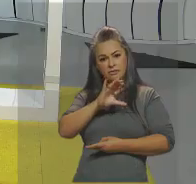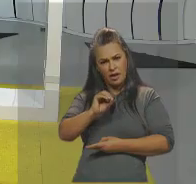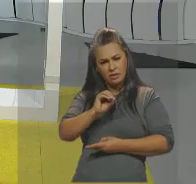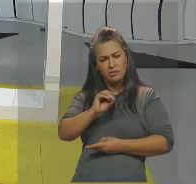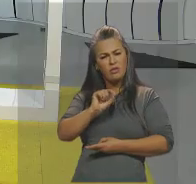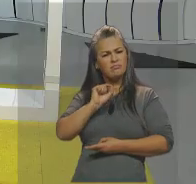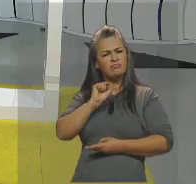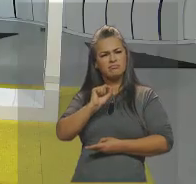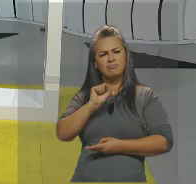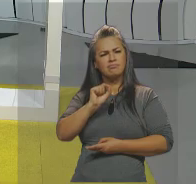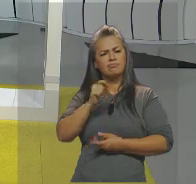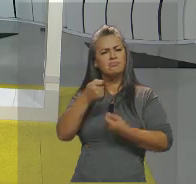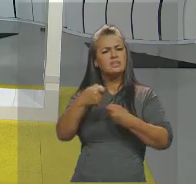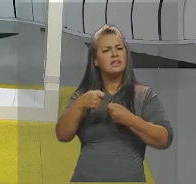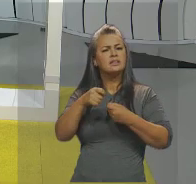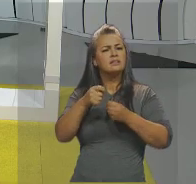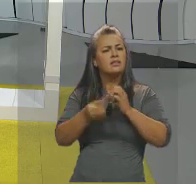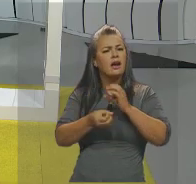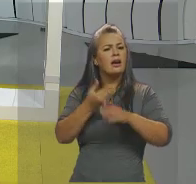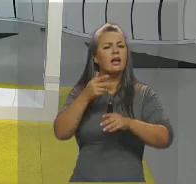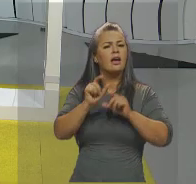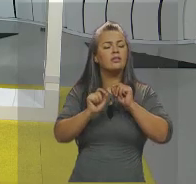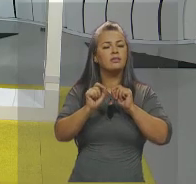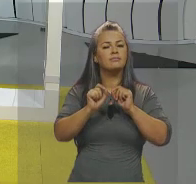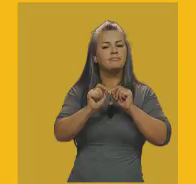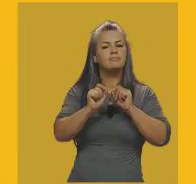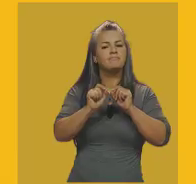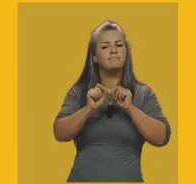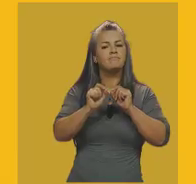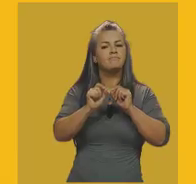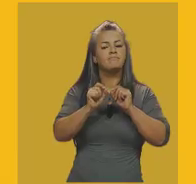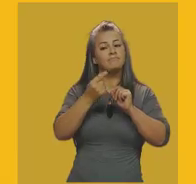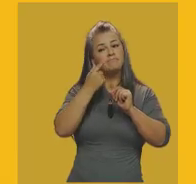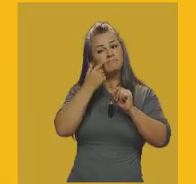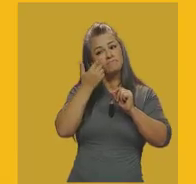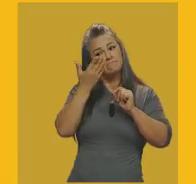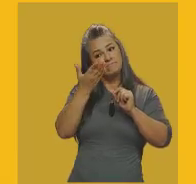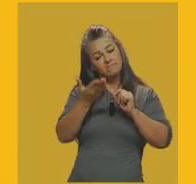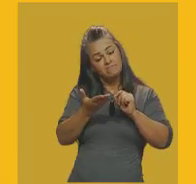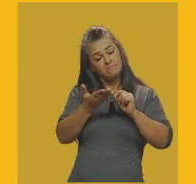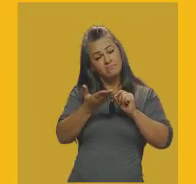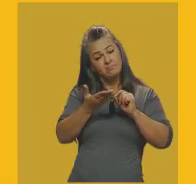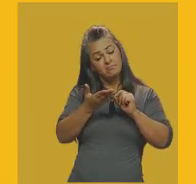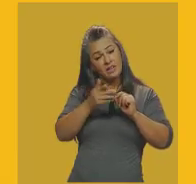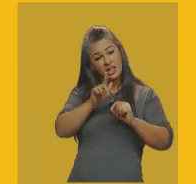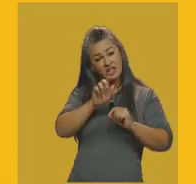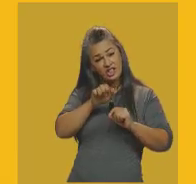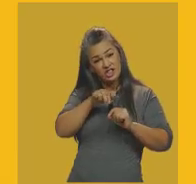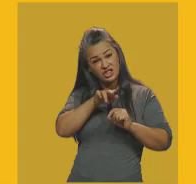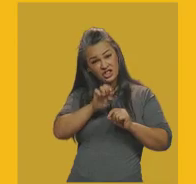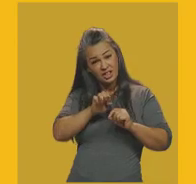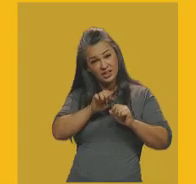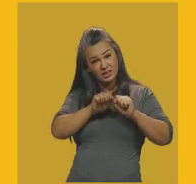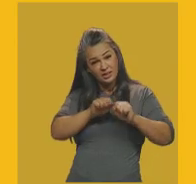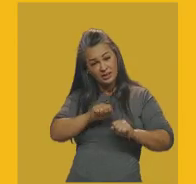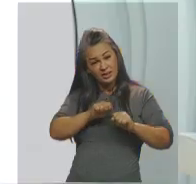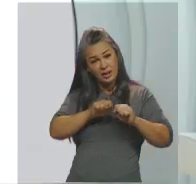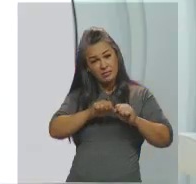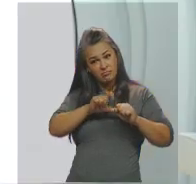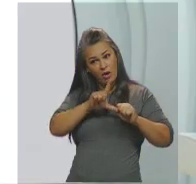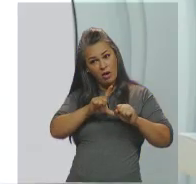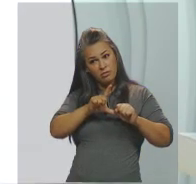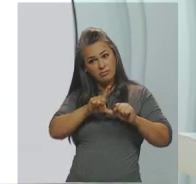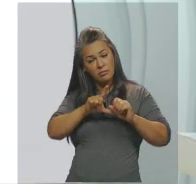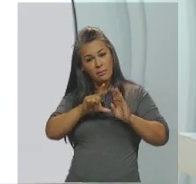vai ser necessário que tanto ou o gene Azão ou o gene Bzão,